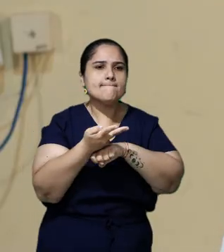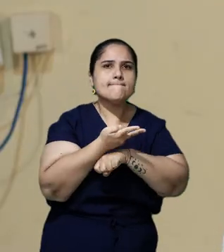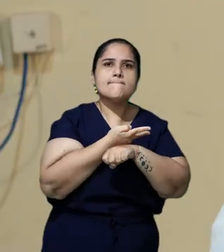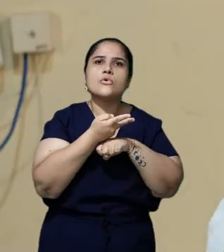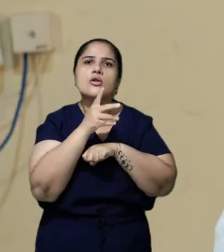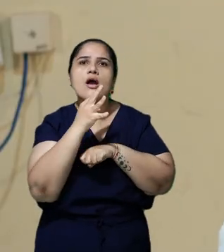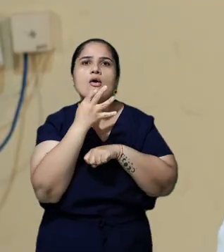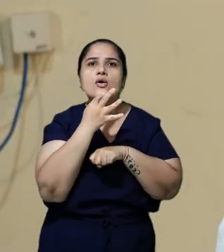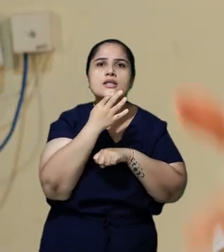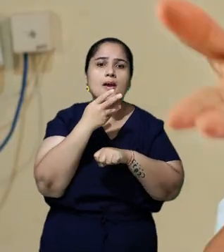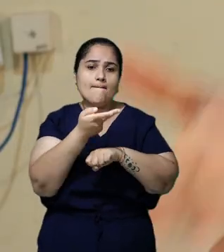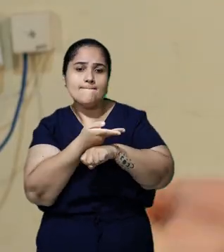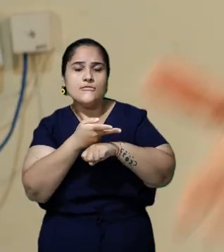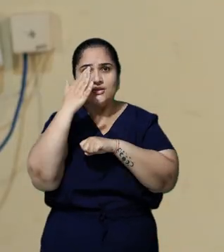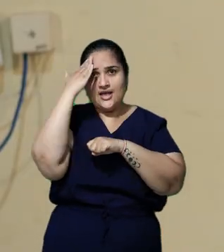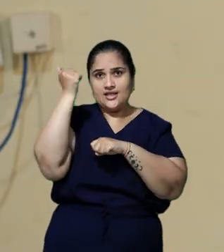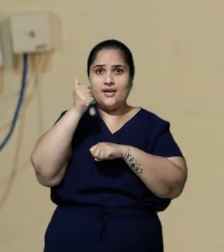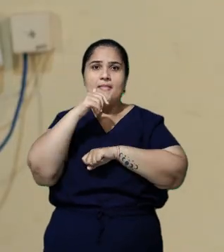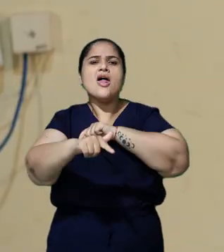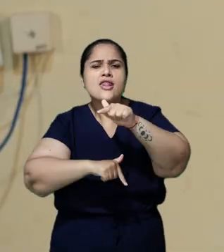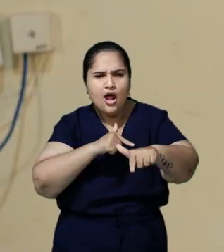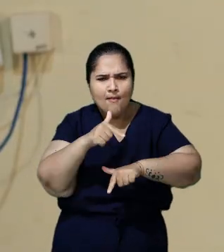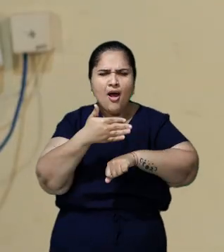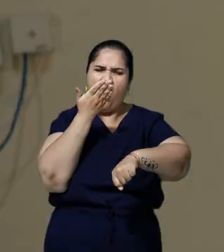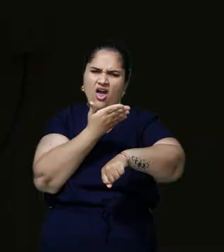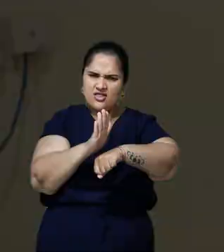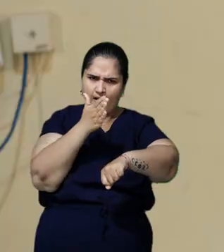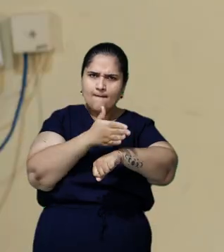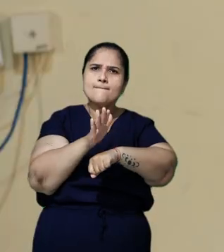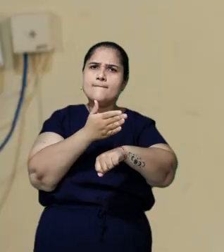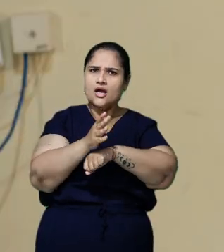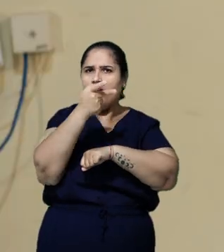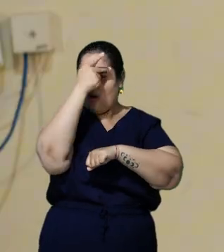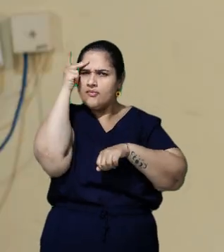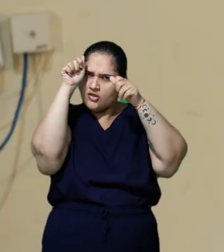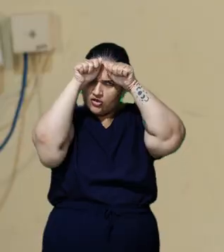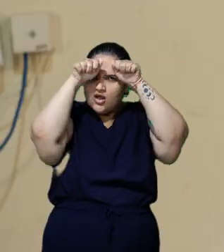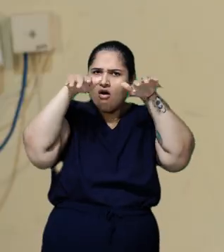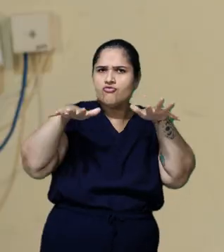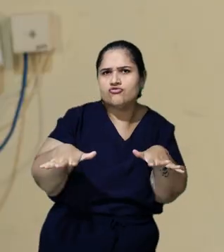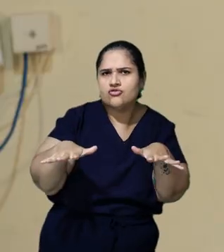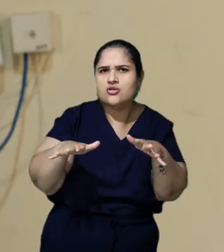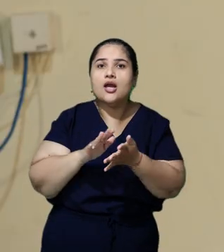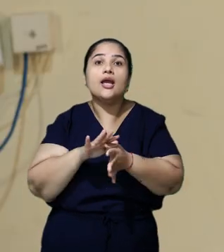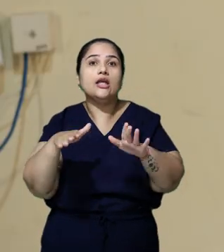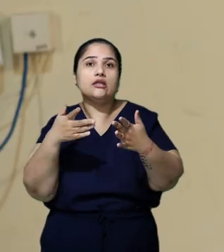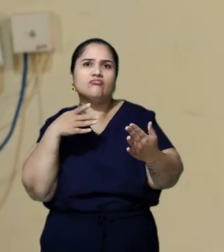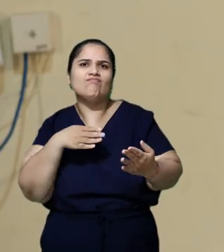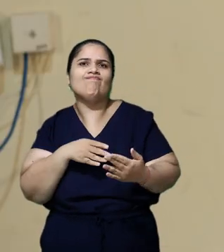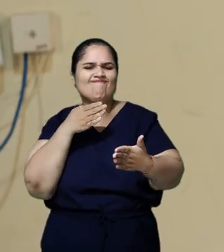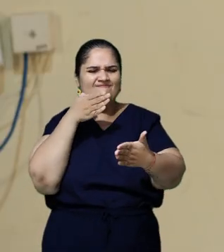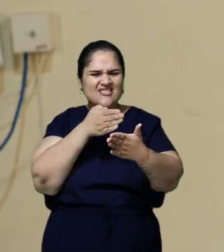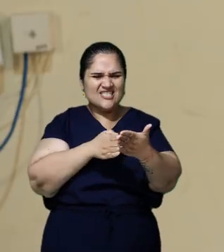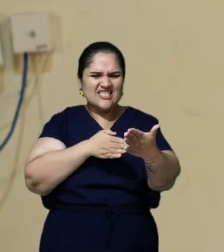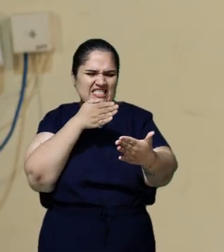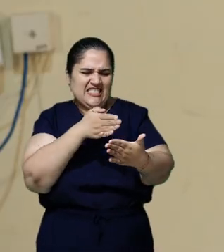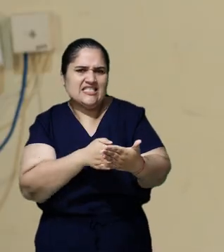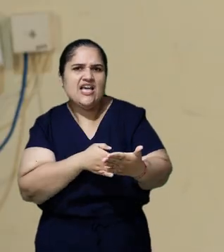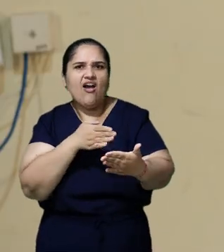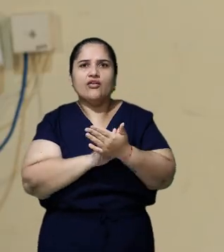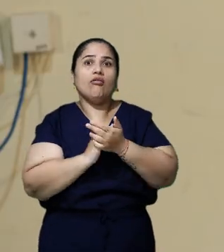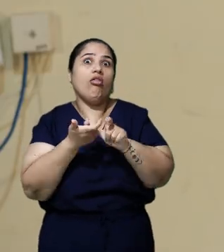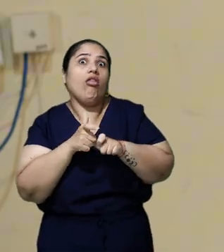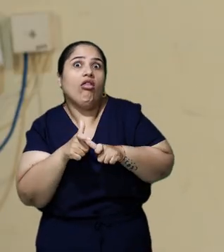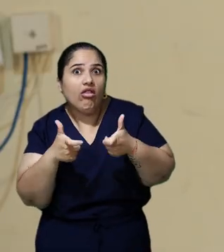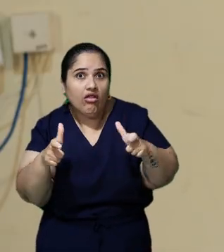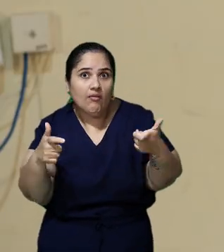conhecimento, trabalhar na prática com esse público. Então, os desafios são imensos, tanto para nós profissionais